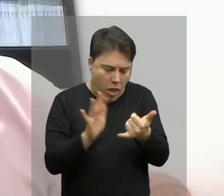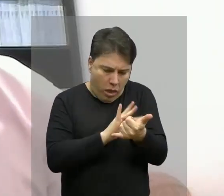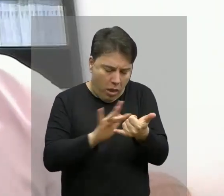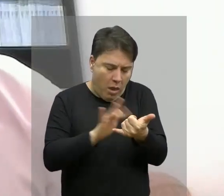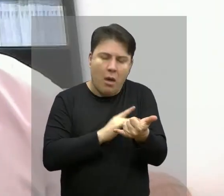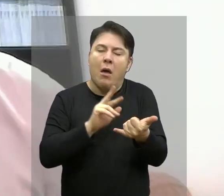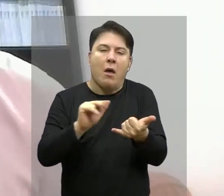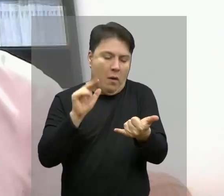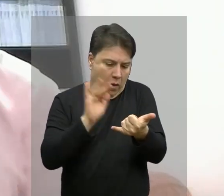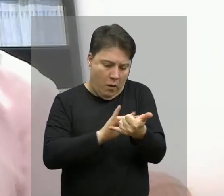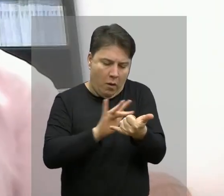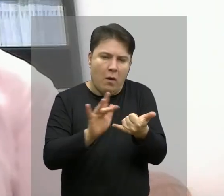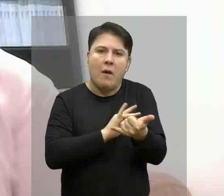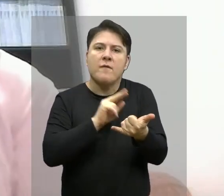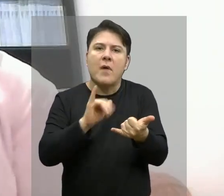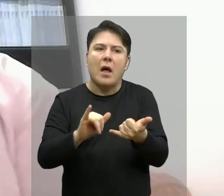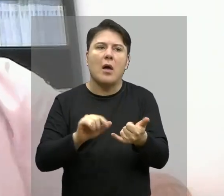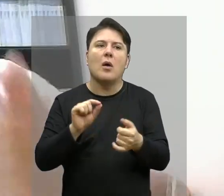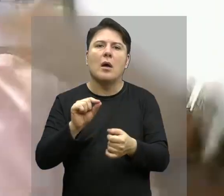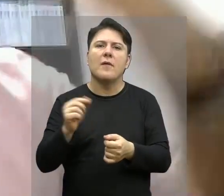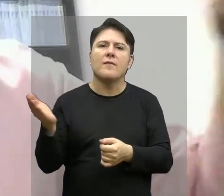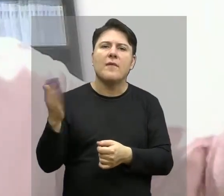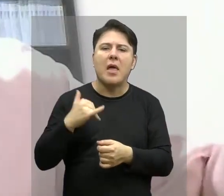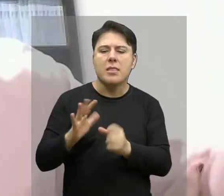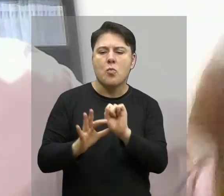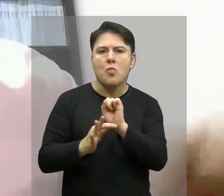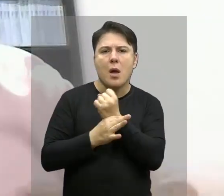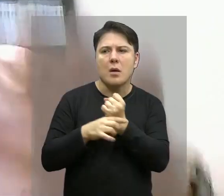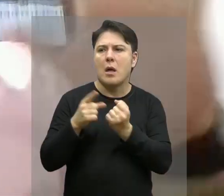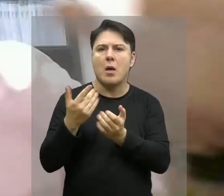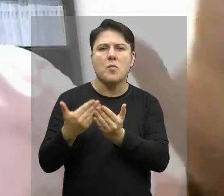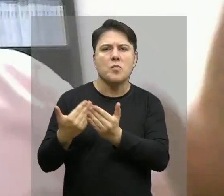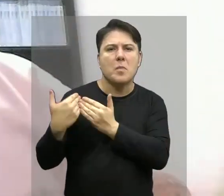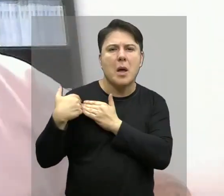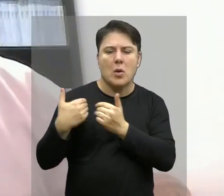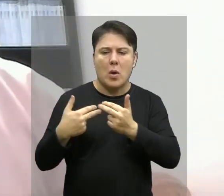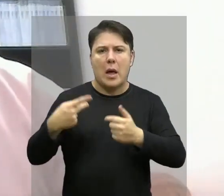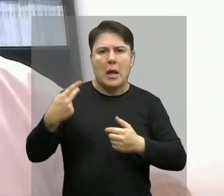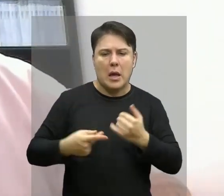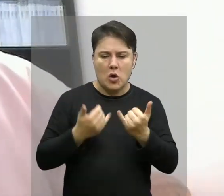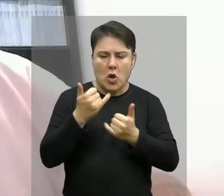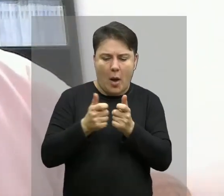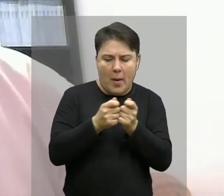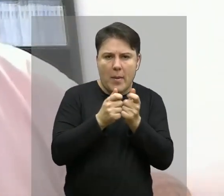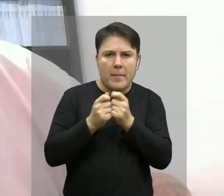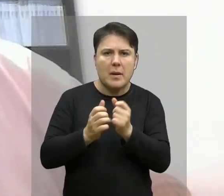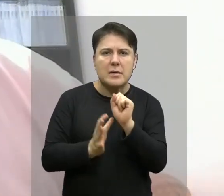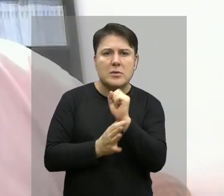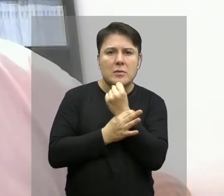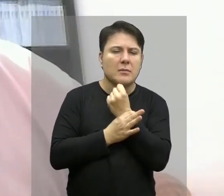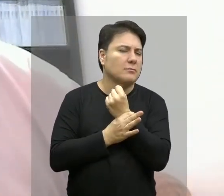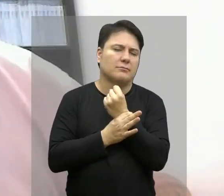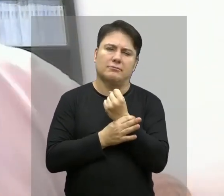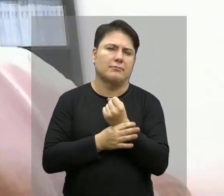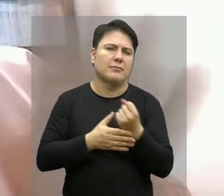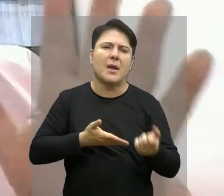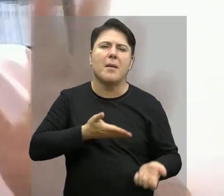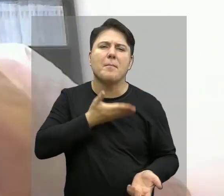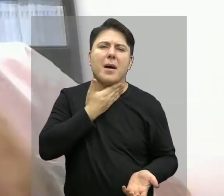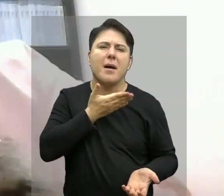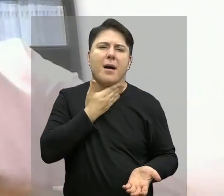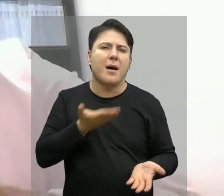questão muito propagandeada, jogue com segurança, jogue com responsabilidade, aqui o jogo é seguro, é tudo balela, é